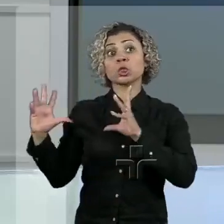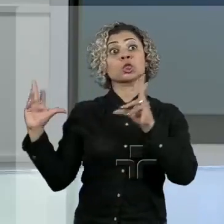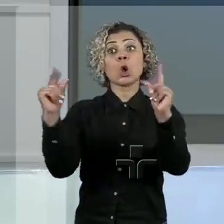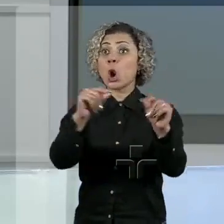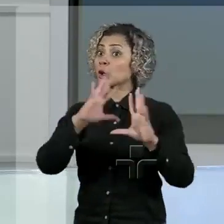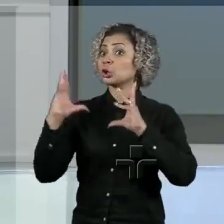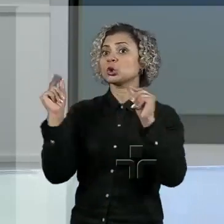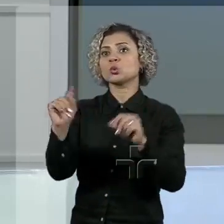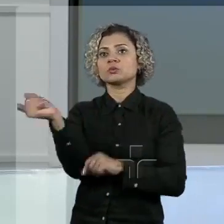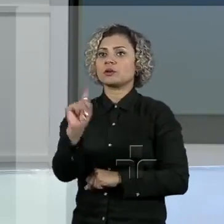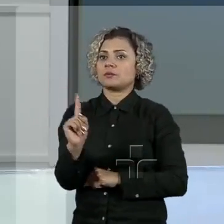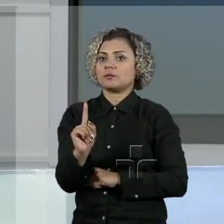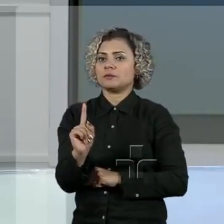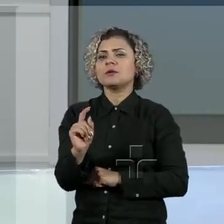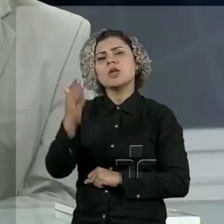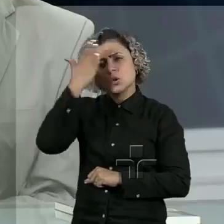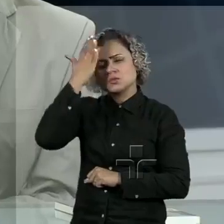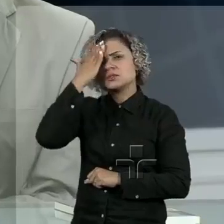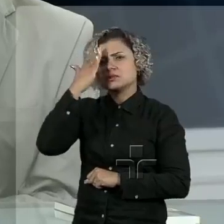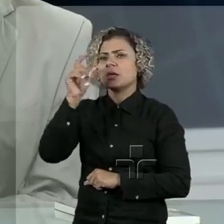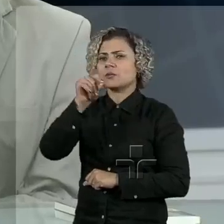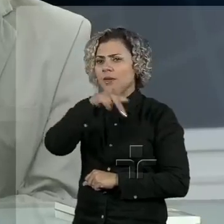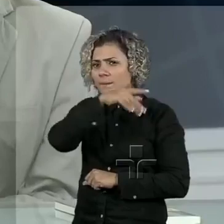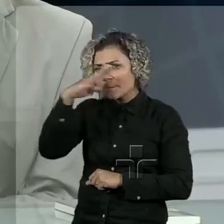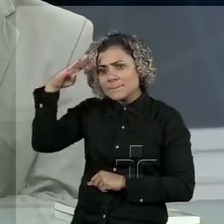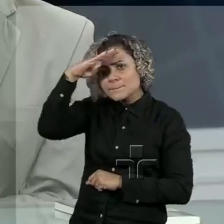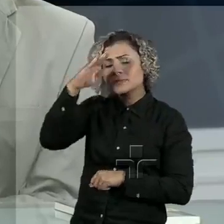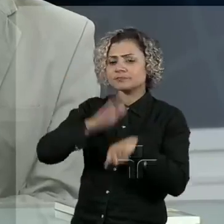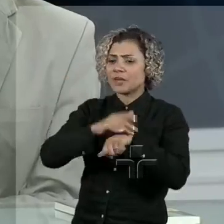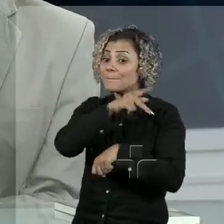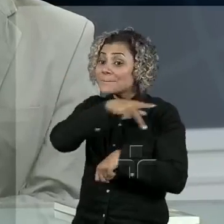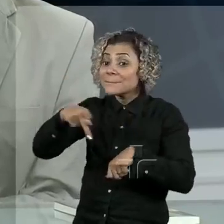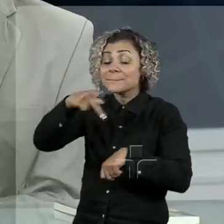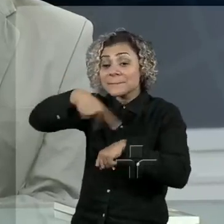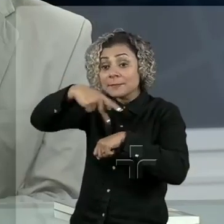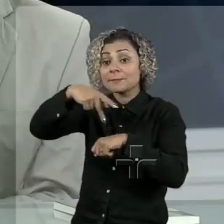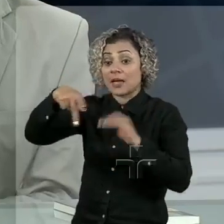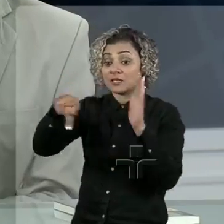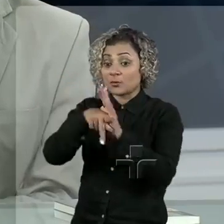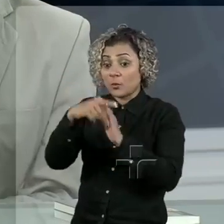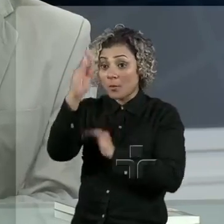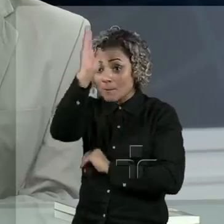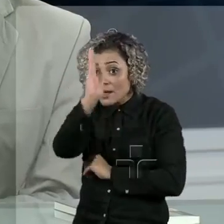pensamento. Eu acho que é bom de um presidente sempre se associar ao ensino, à